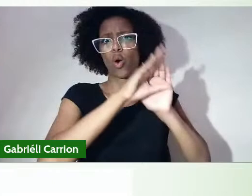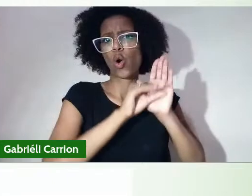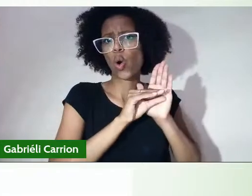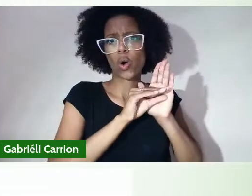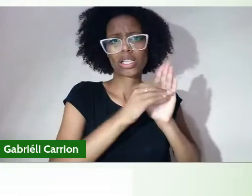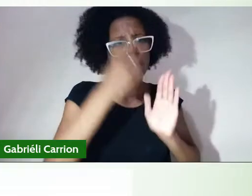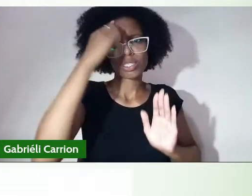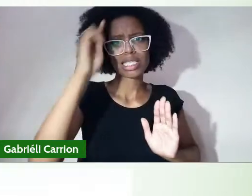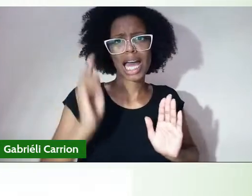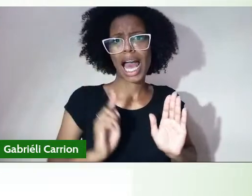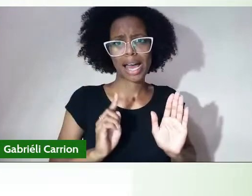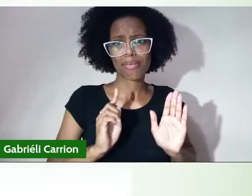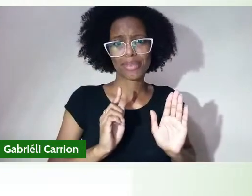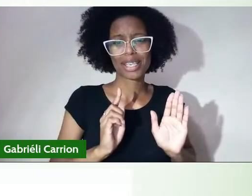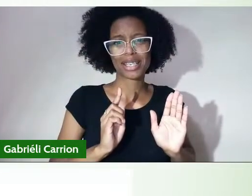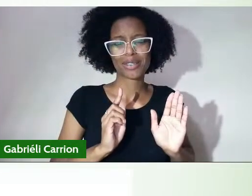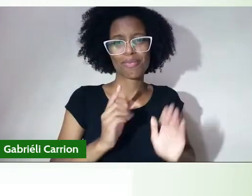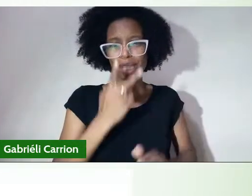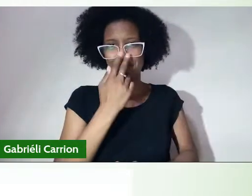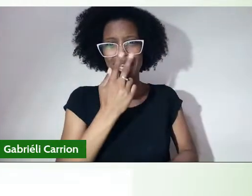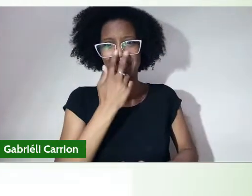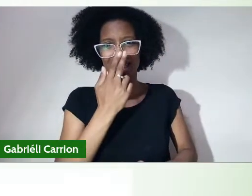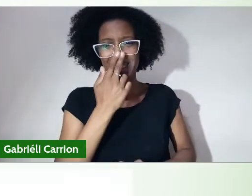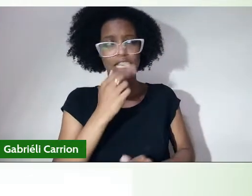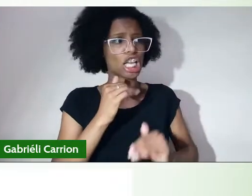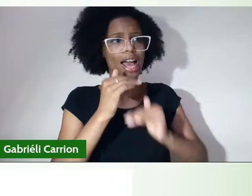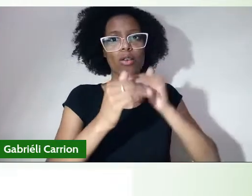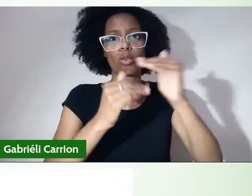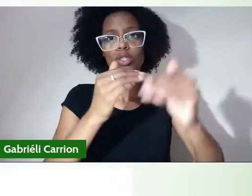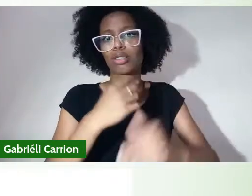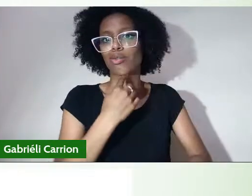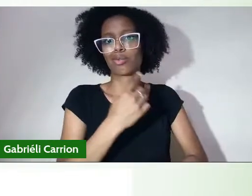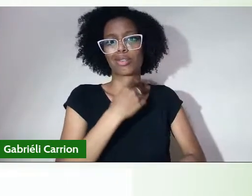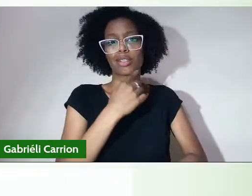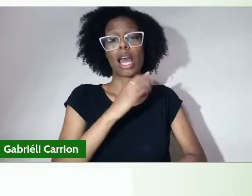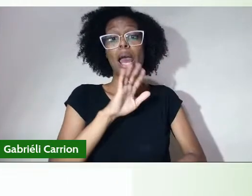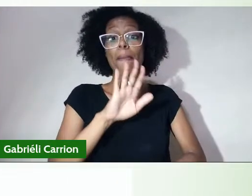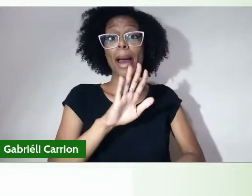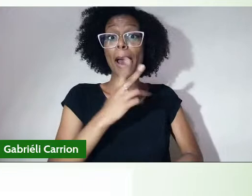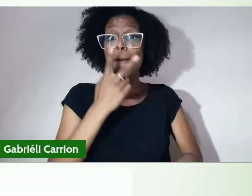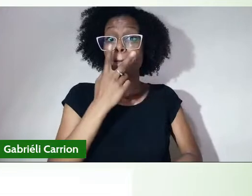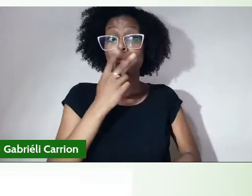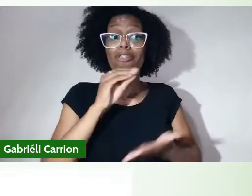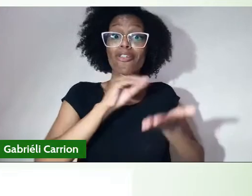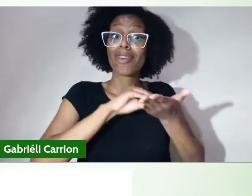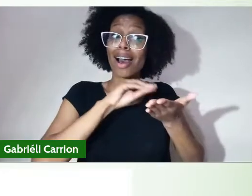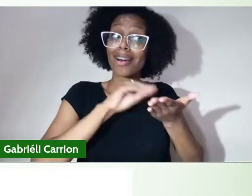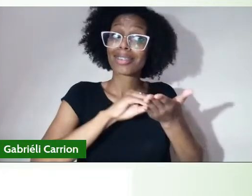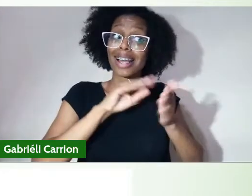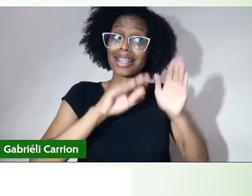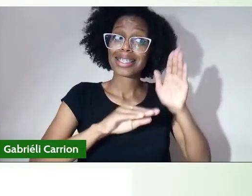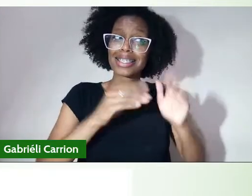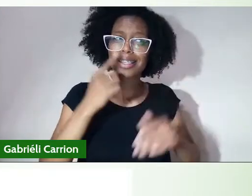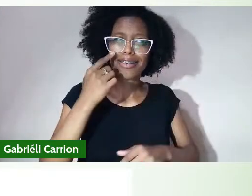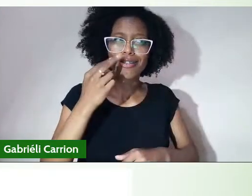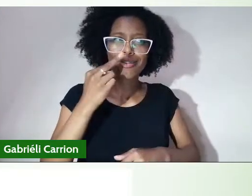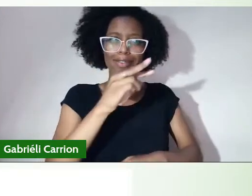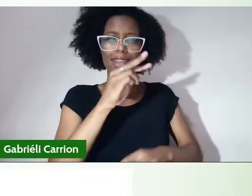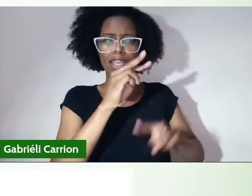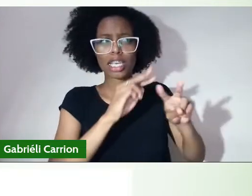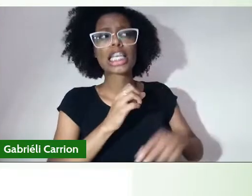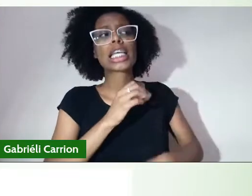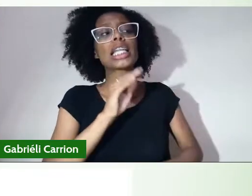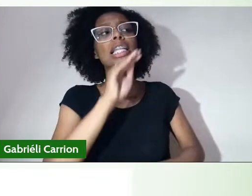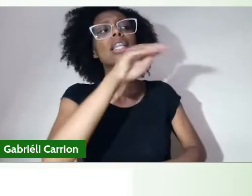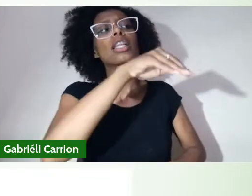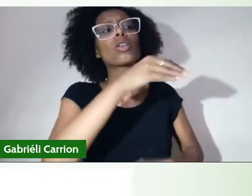capacitado o suficiente, né, para avançar, né? Mas às vezes falta, né, essa capacidade de enxergar que aquele